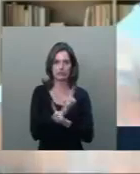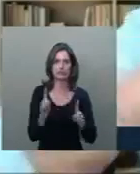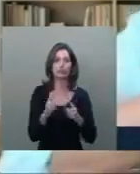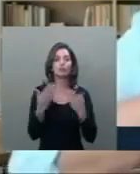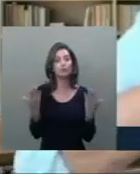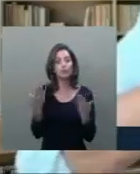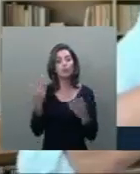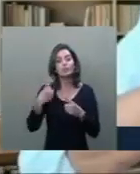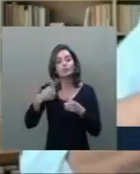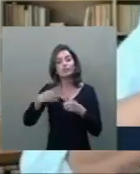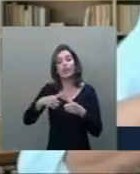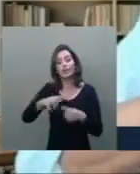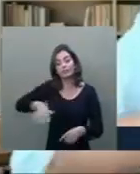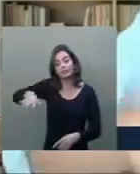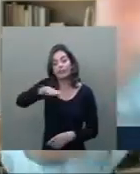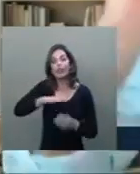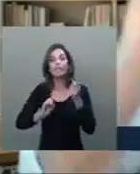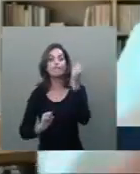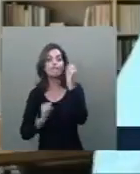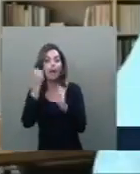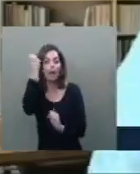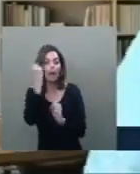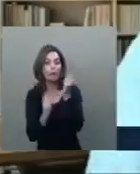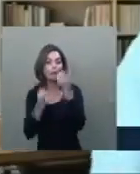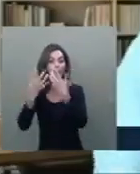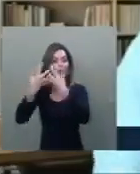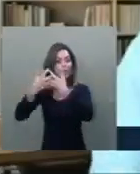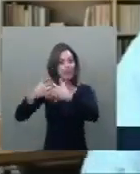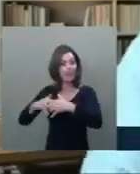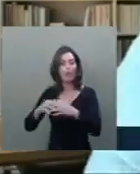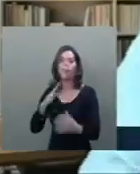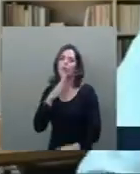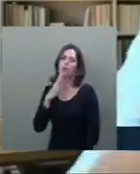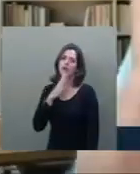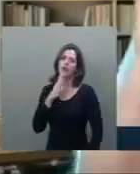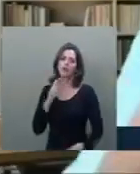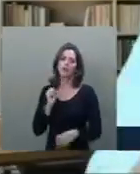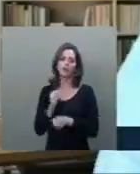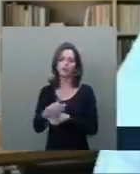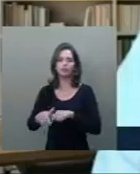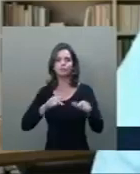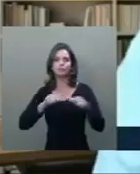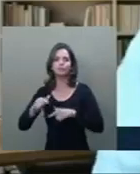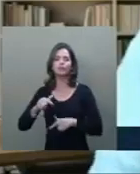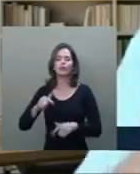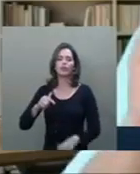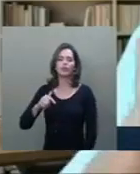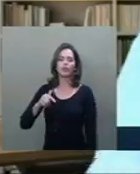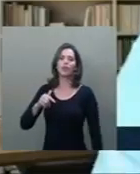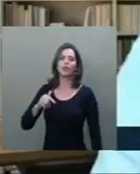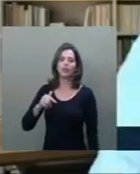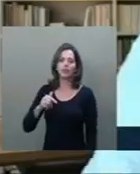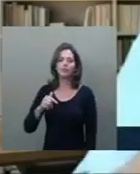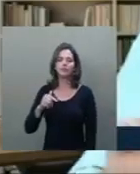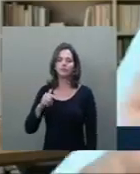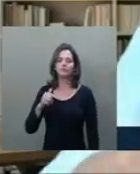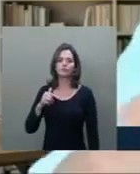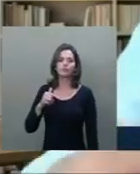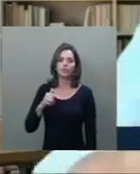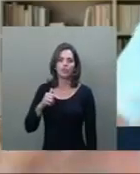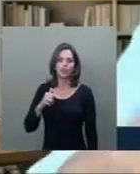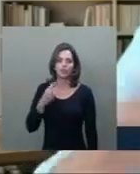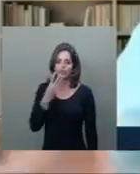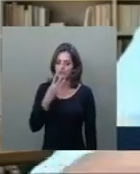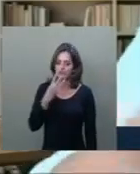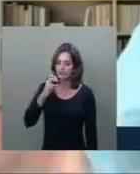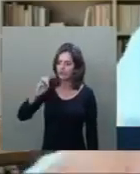das fábricas, como eu conheço, comecei a trabalhar muito cedo, né? Somente com 30 e poucos que eu entrei com o movimento sindical, até lá a